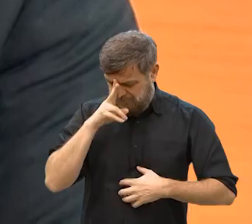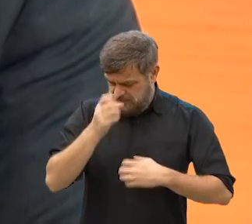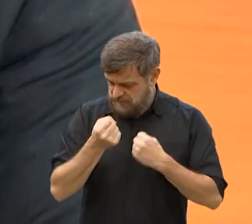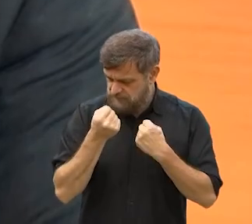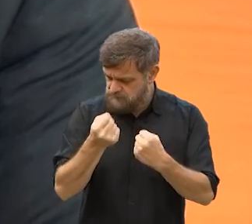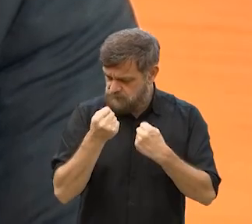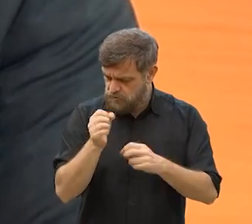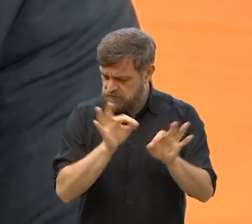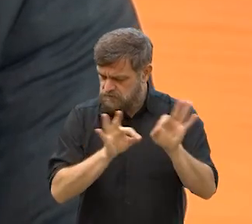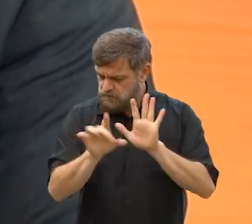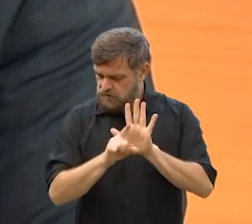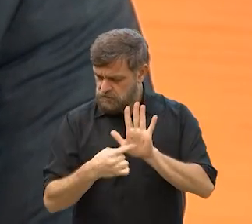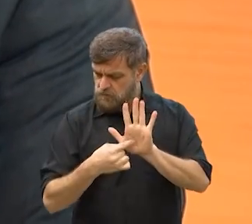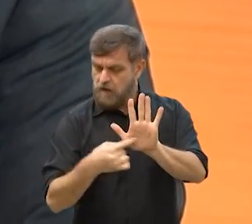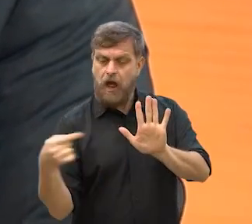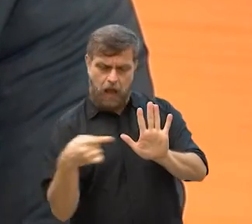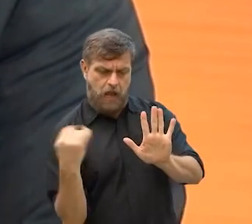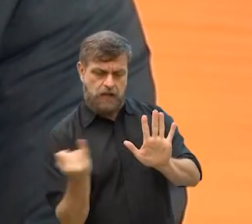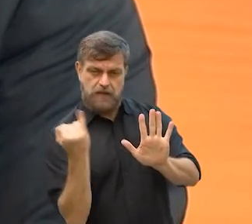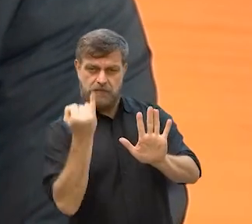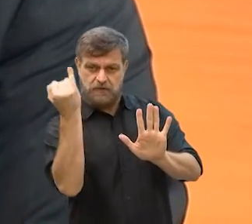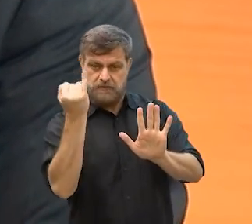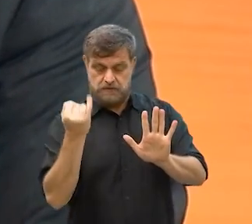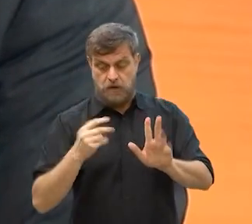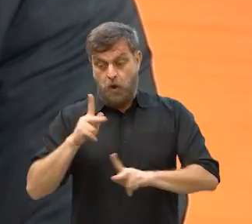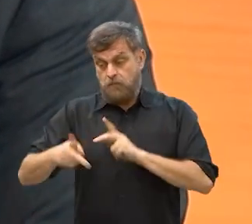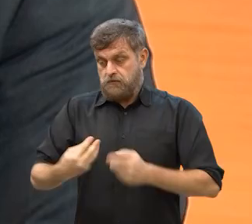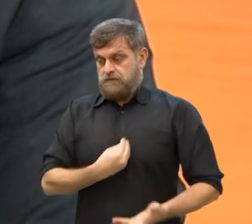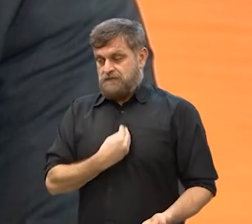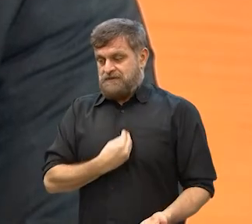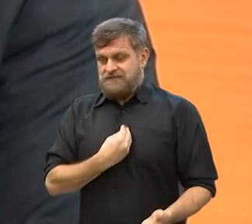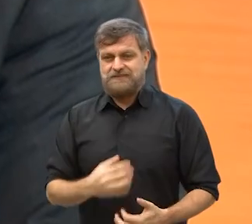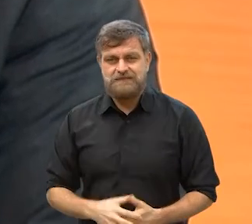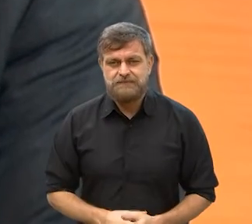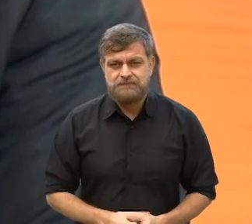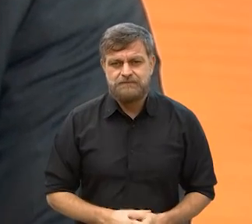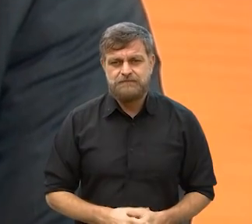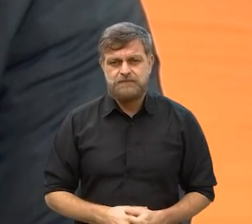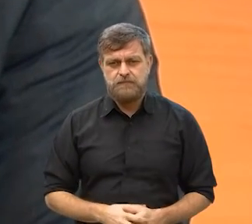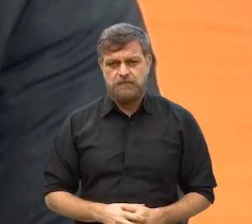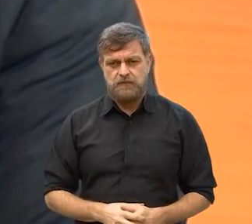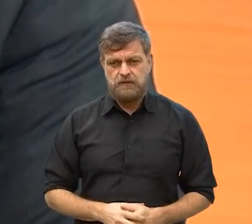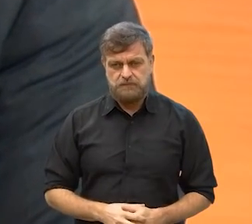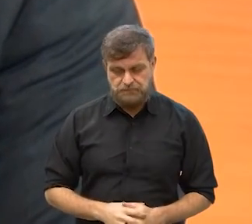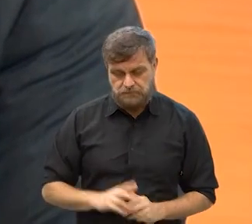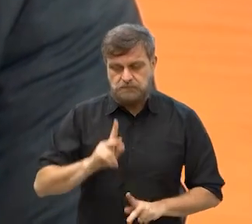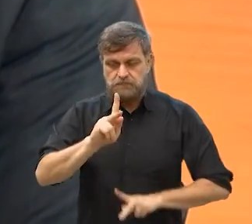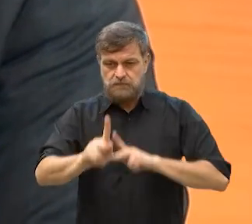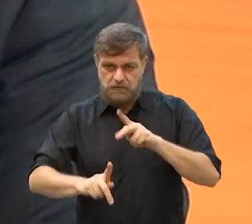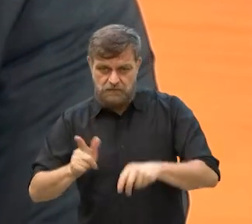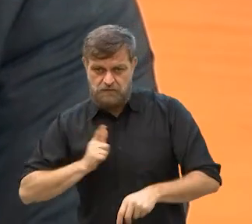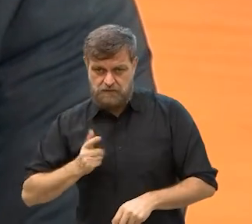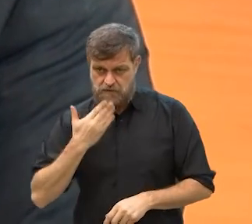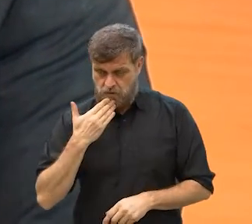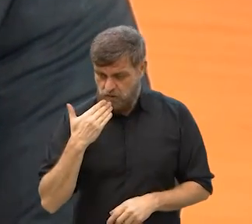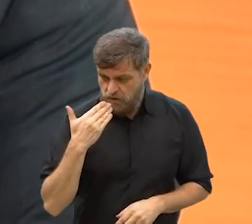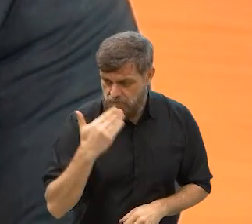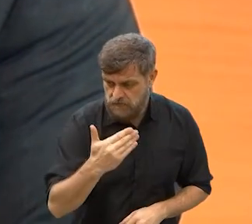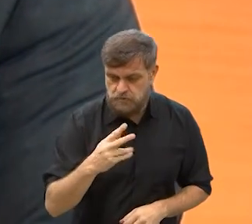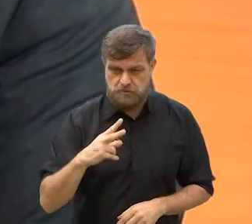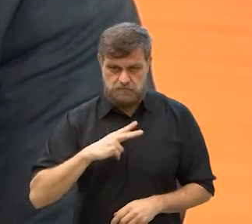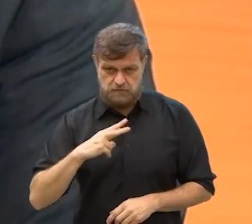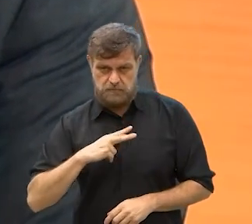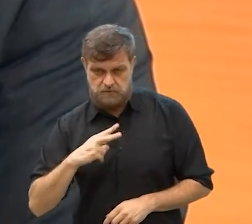projeto? Não resta dúvidas. A população, ela tem as suas demandas, que na maior parte